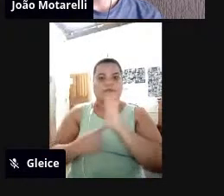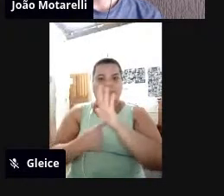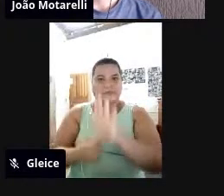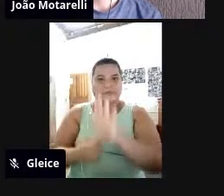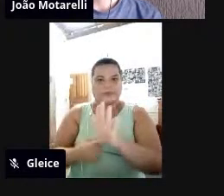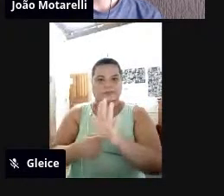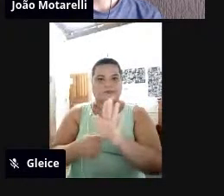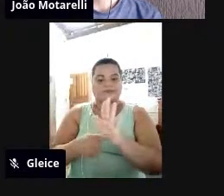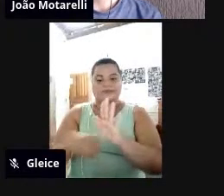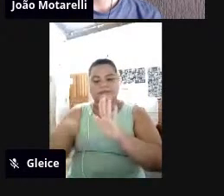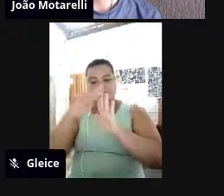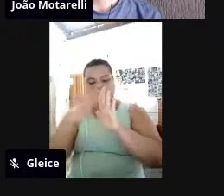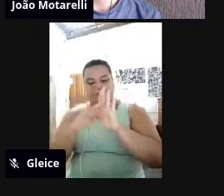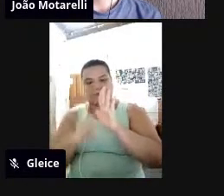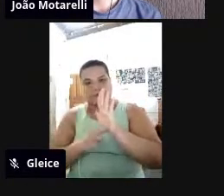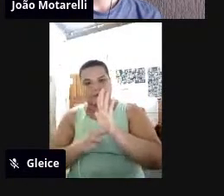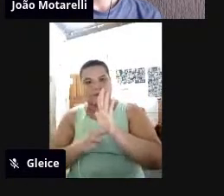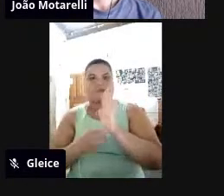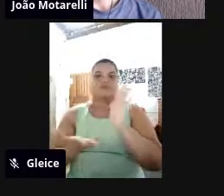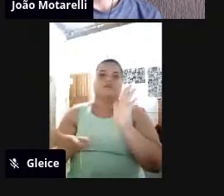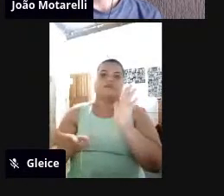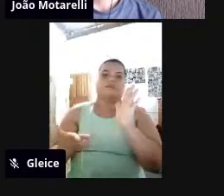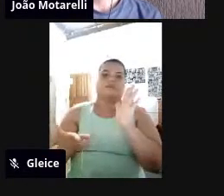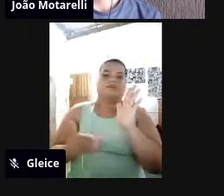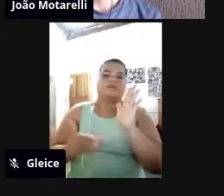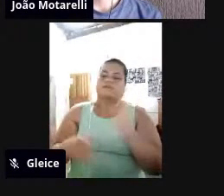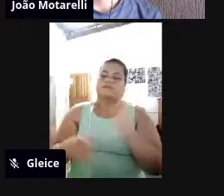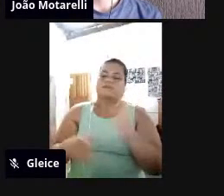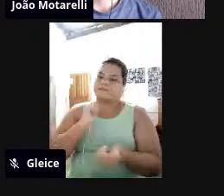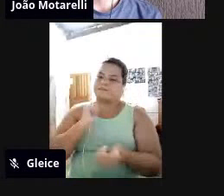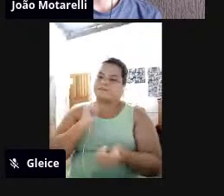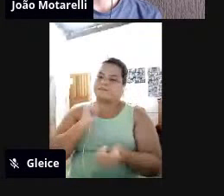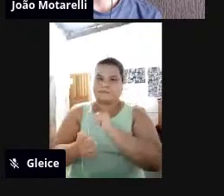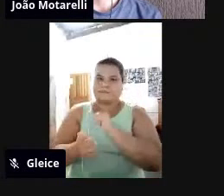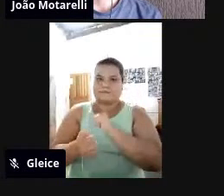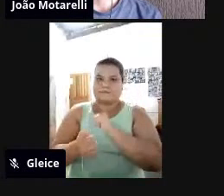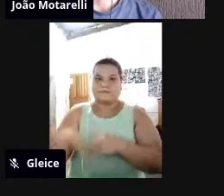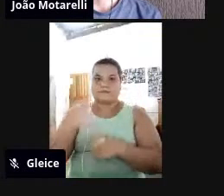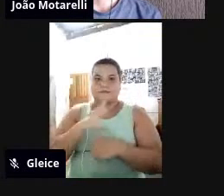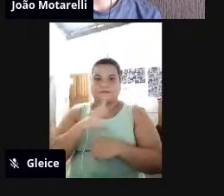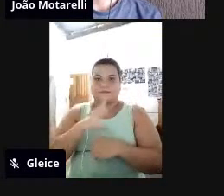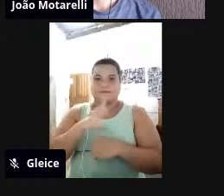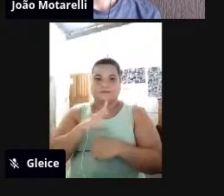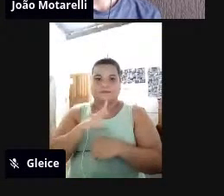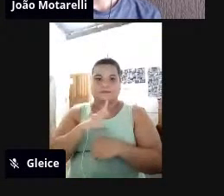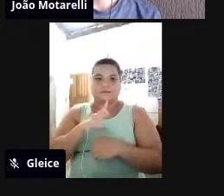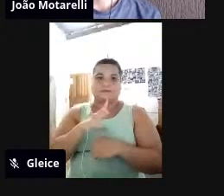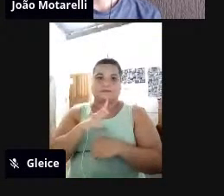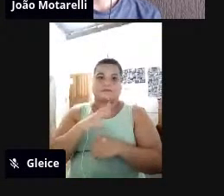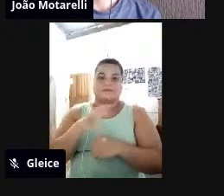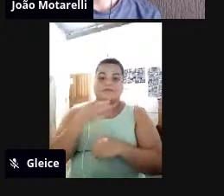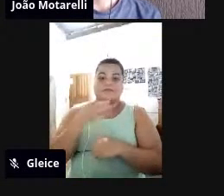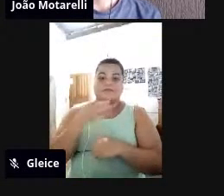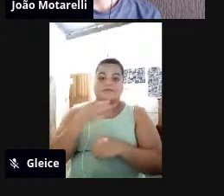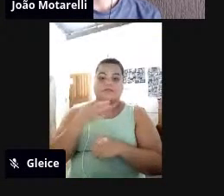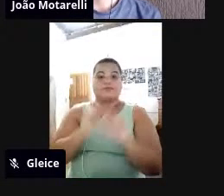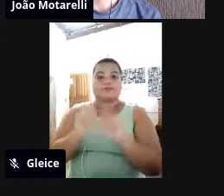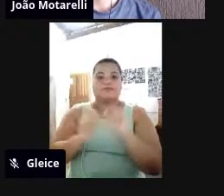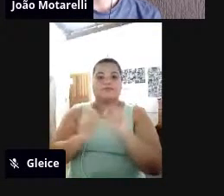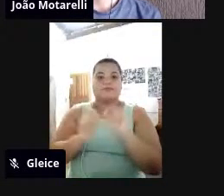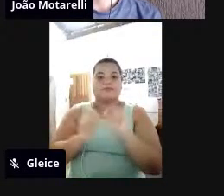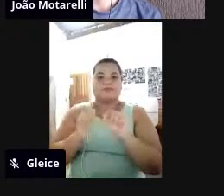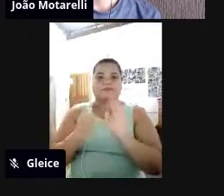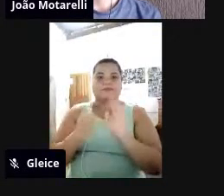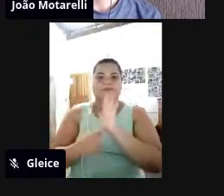esportiva para a nutrição e performance atlética, e aí a gente tem esse posicionamento, então, né, que é essa diretriz, que coloca aqui sobre a